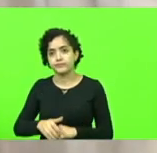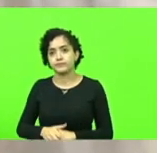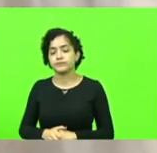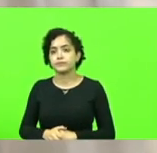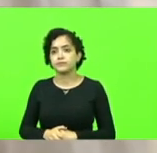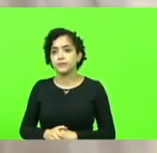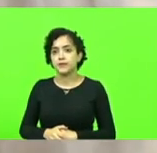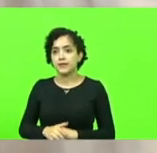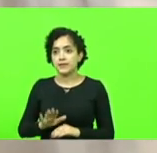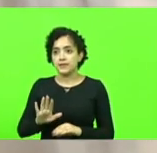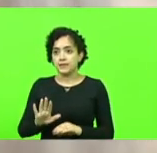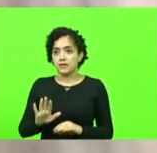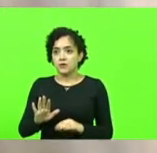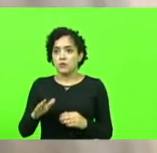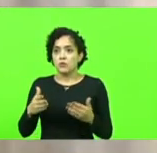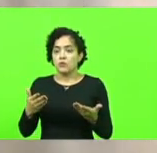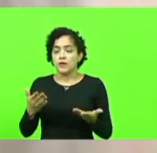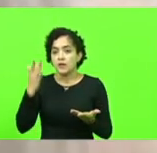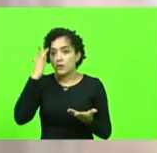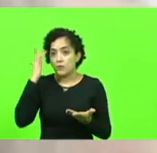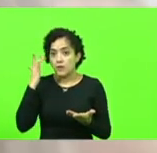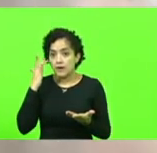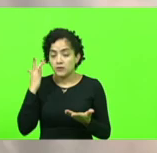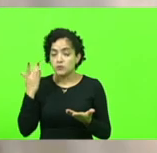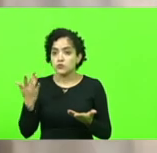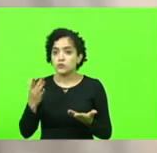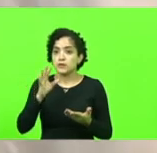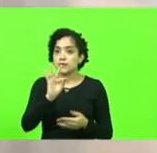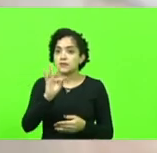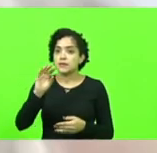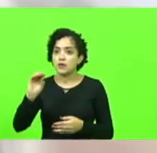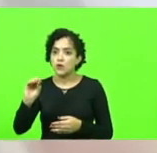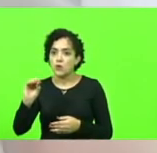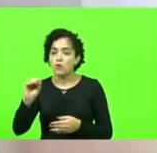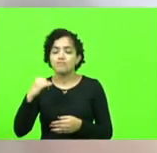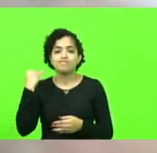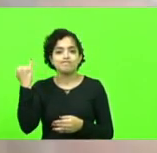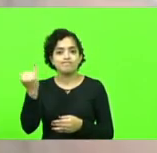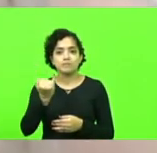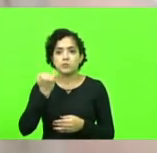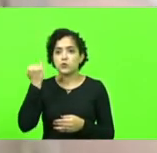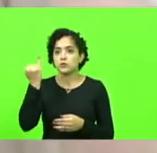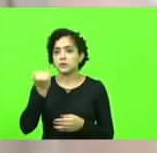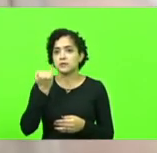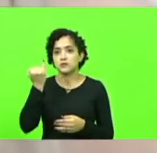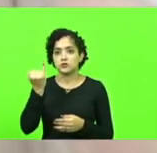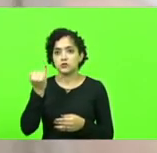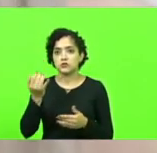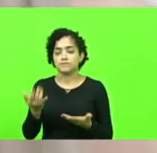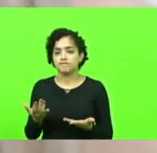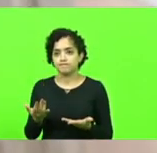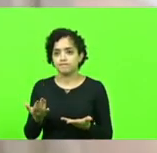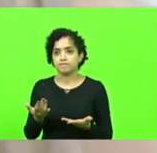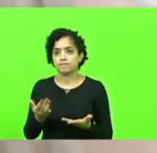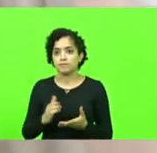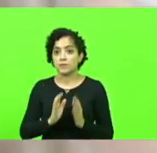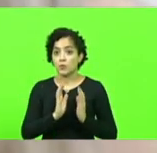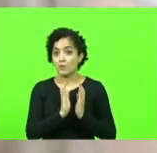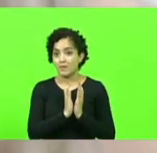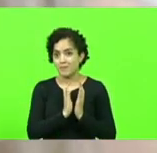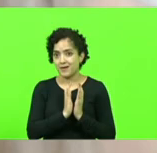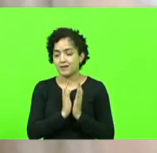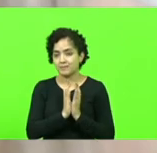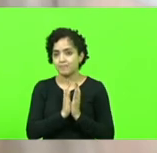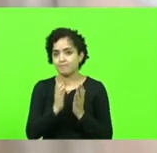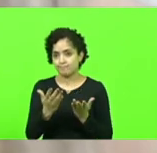E eu acho, assim, que a terapia ocupacional é imprescindível numa entidade como a PAI.